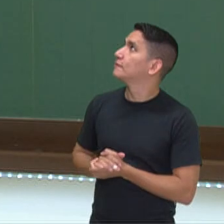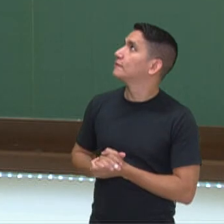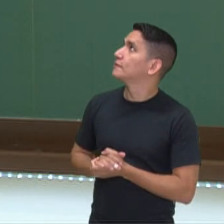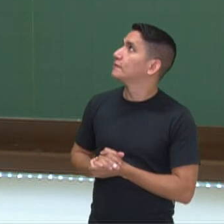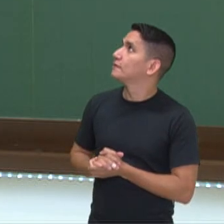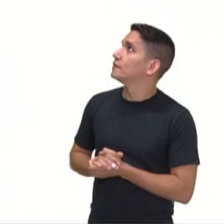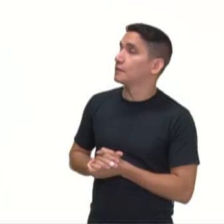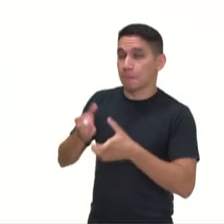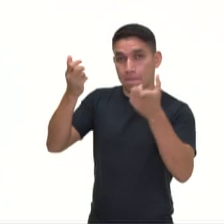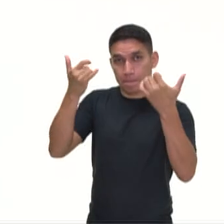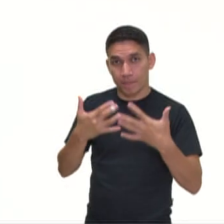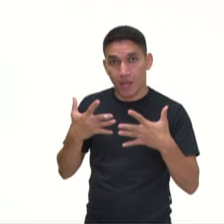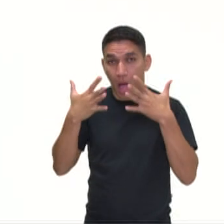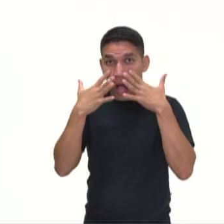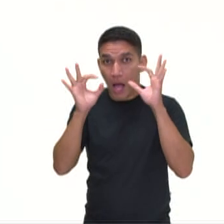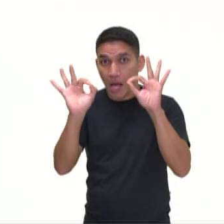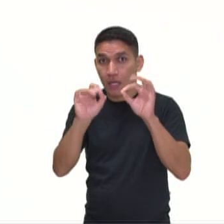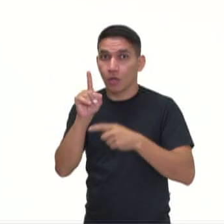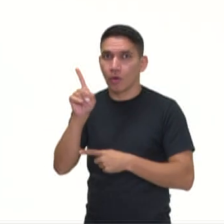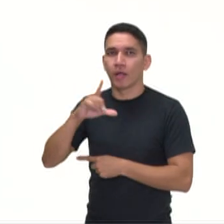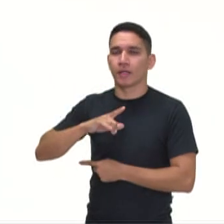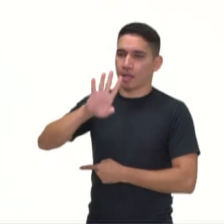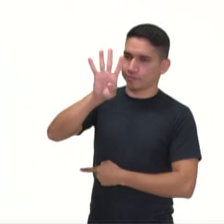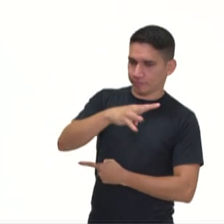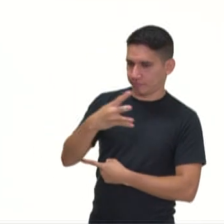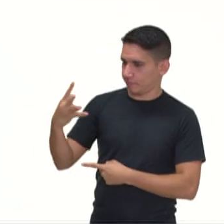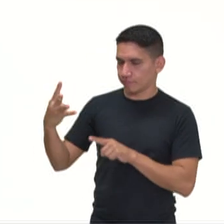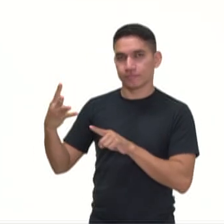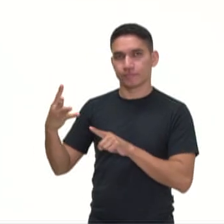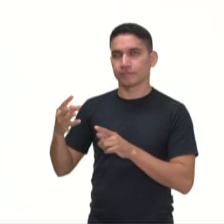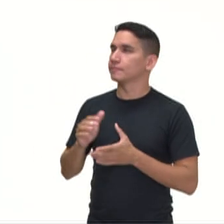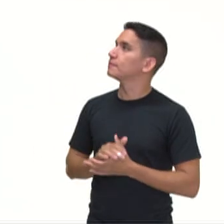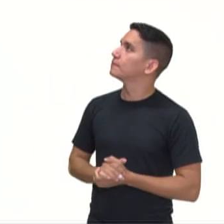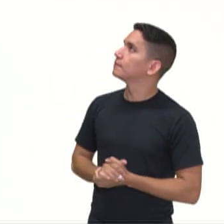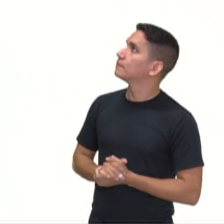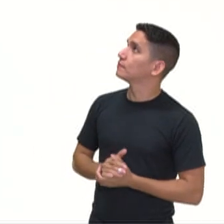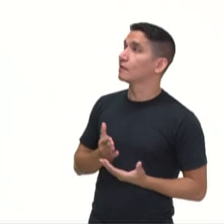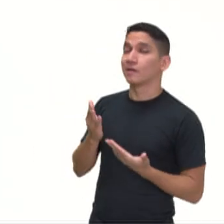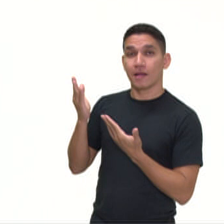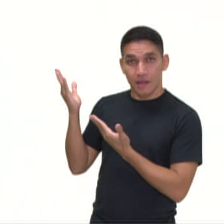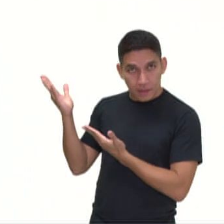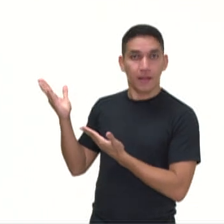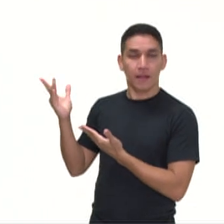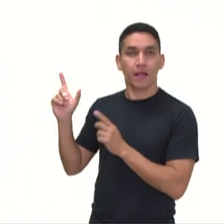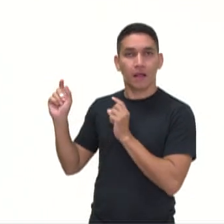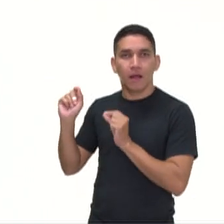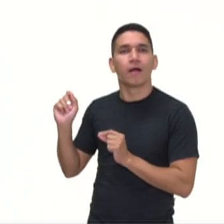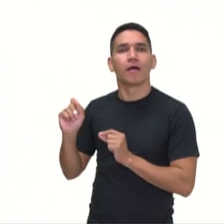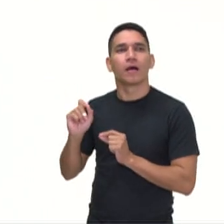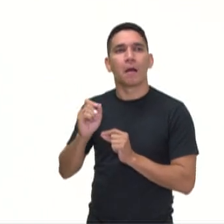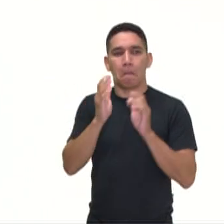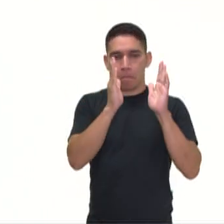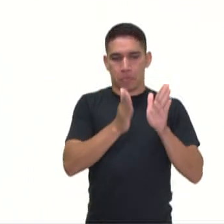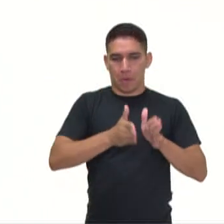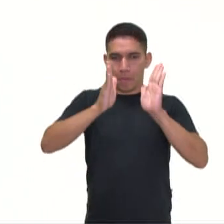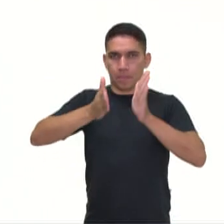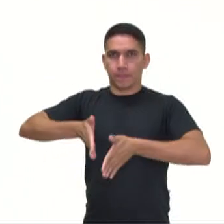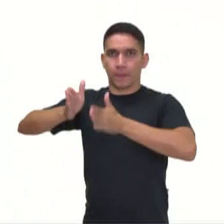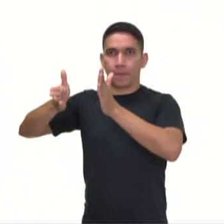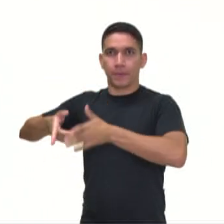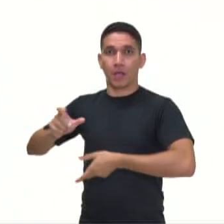1, ele diz: observe o quadro a seguir. Nesse quadro, nós temos três